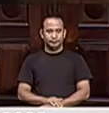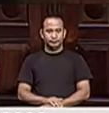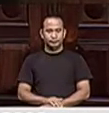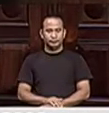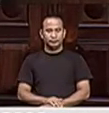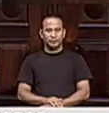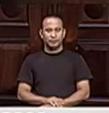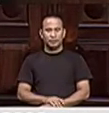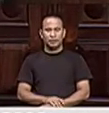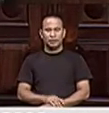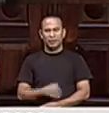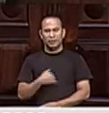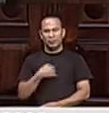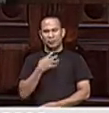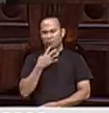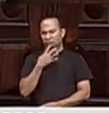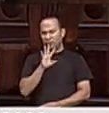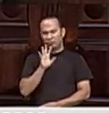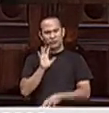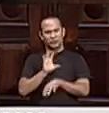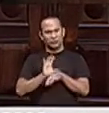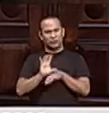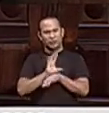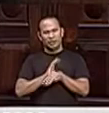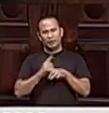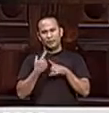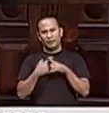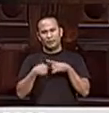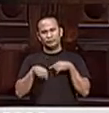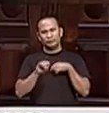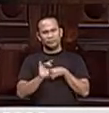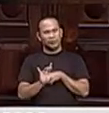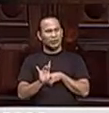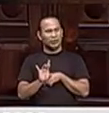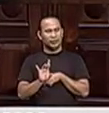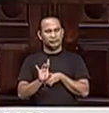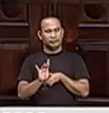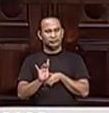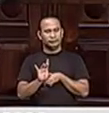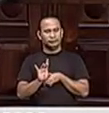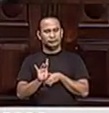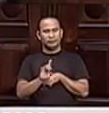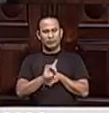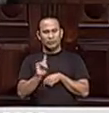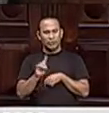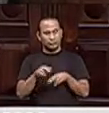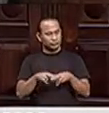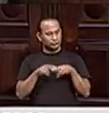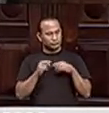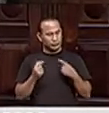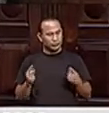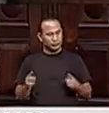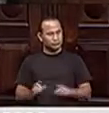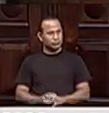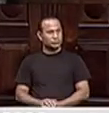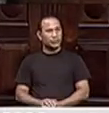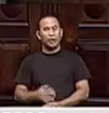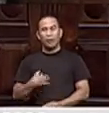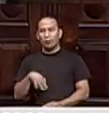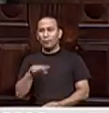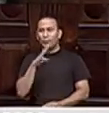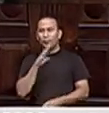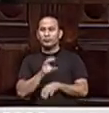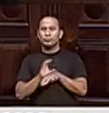Eu não conheço a Constituição porque dela sou um dos signatários. Não é por isto. Eu